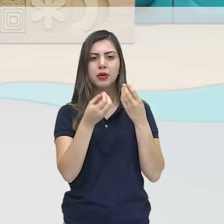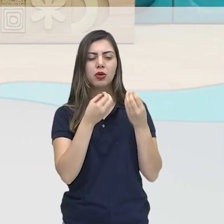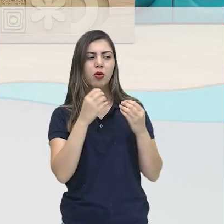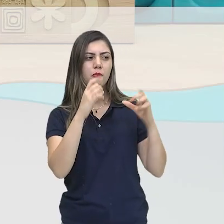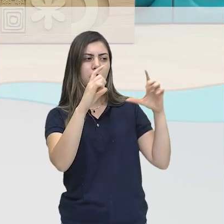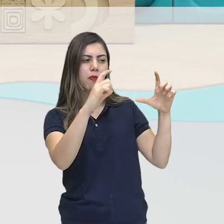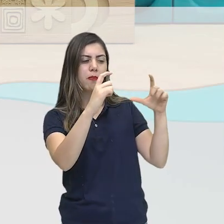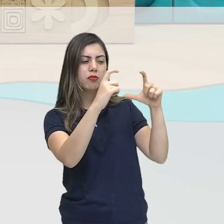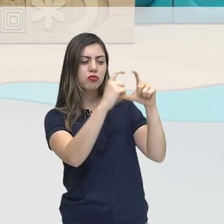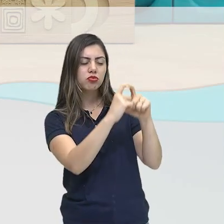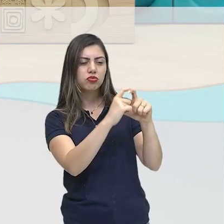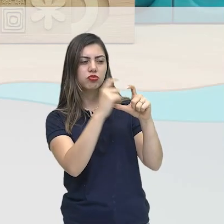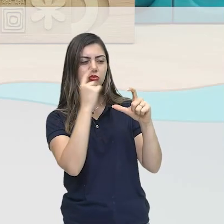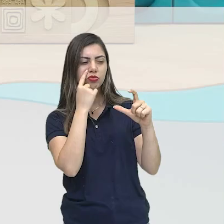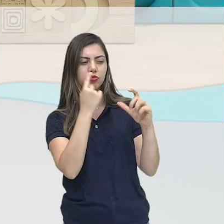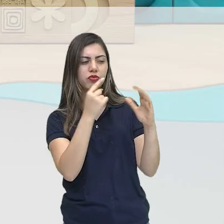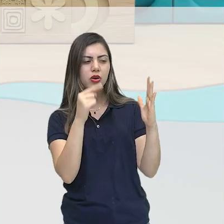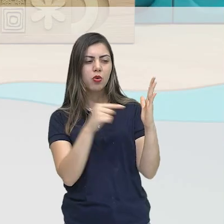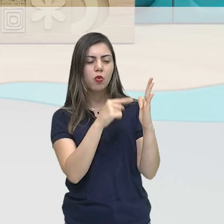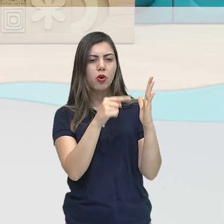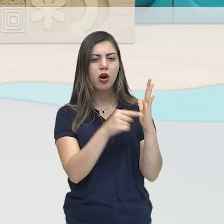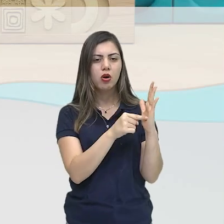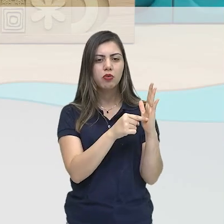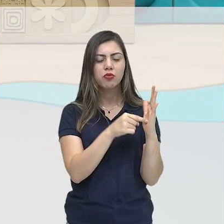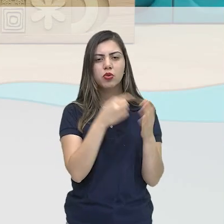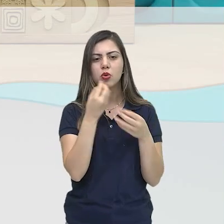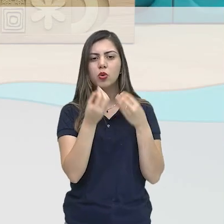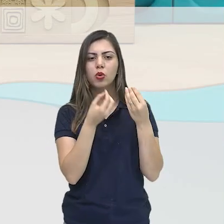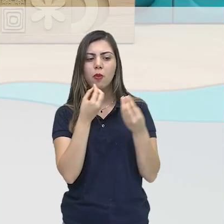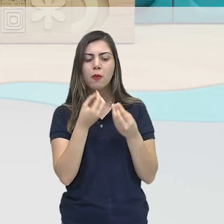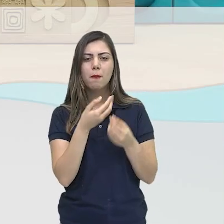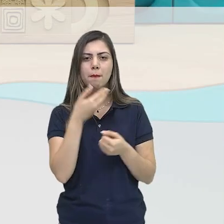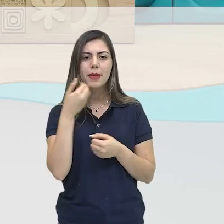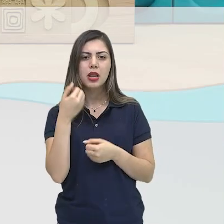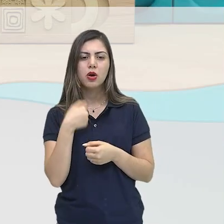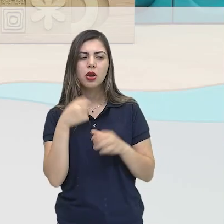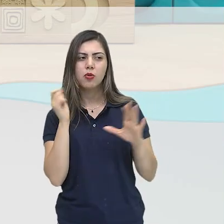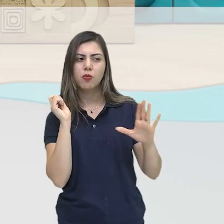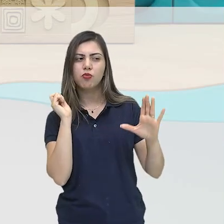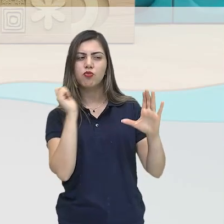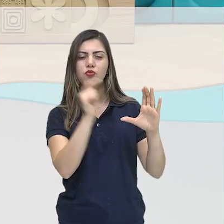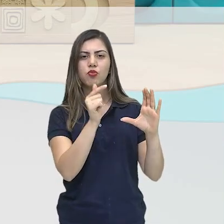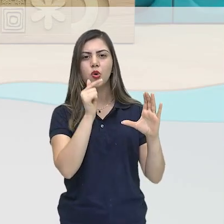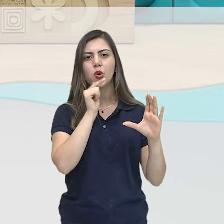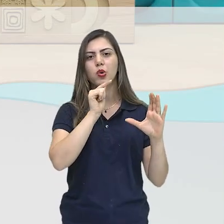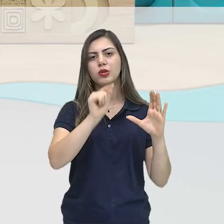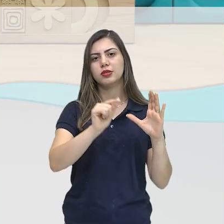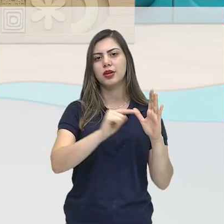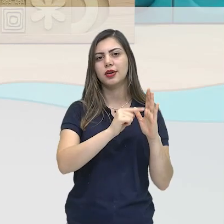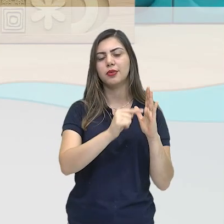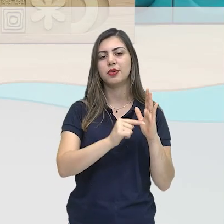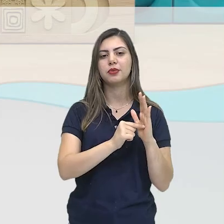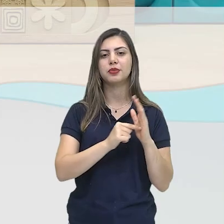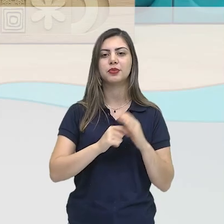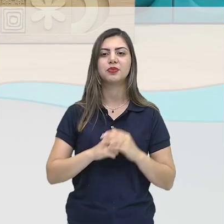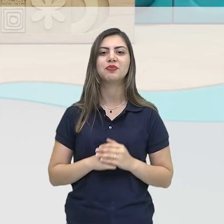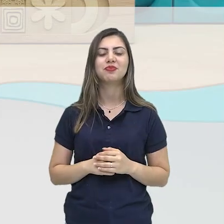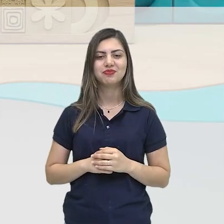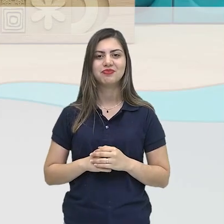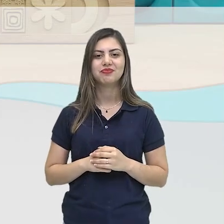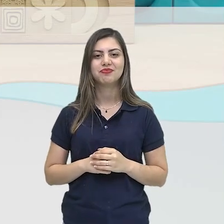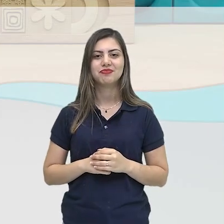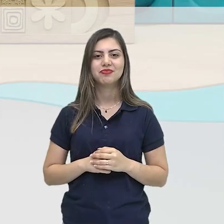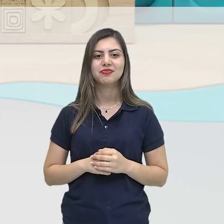o alvo, né, e ver ali de que posicionamento você pode jogar para atingir o seu alvo da melhor forma possível.